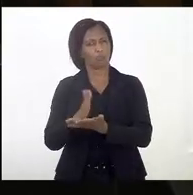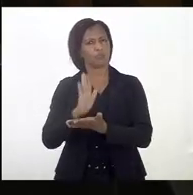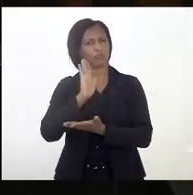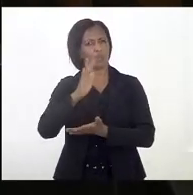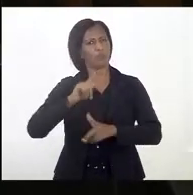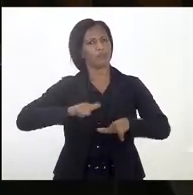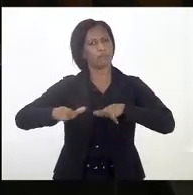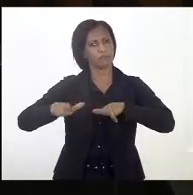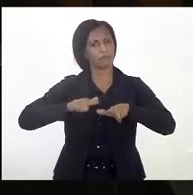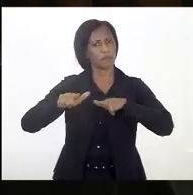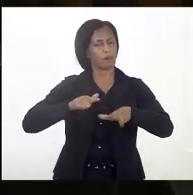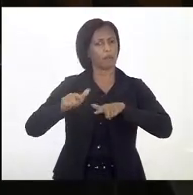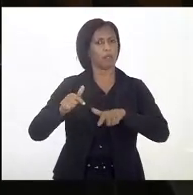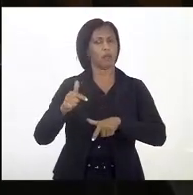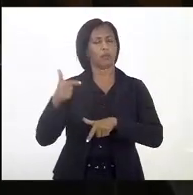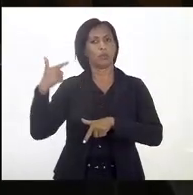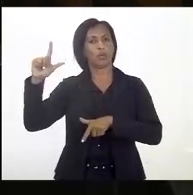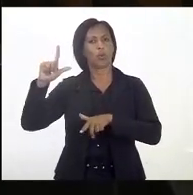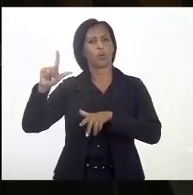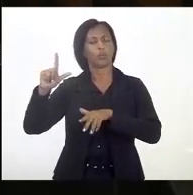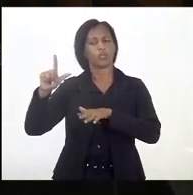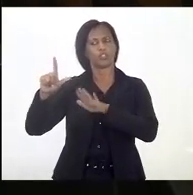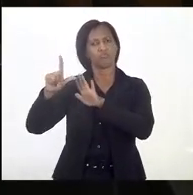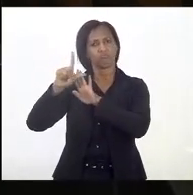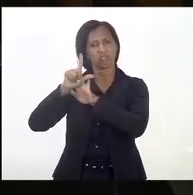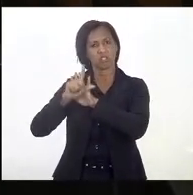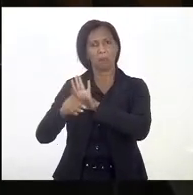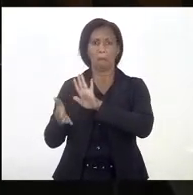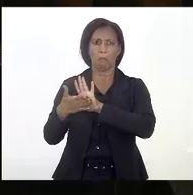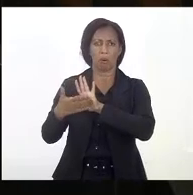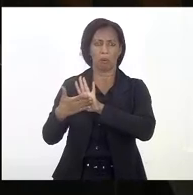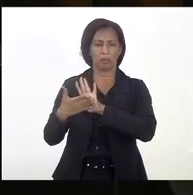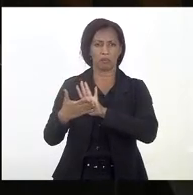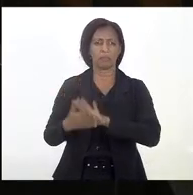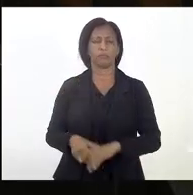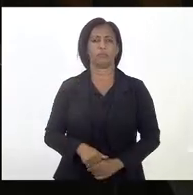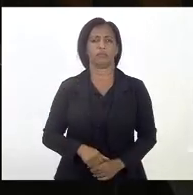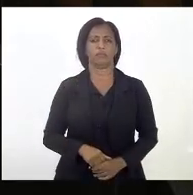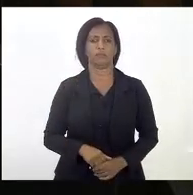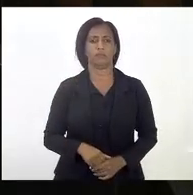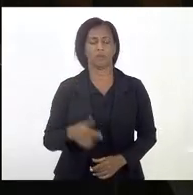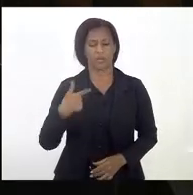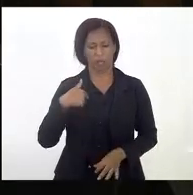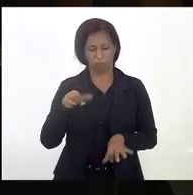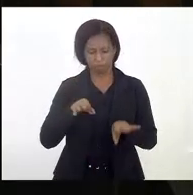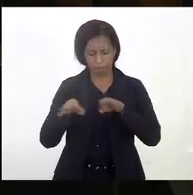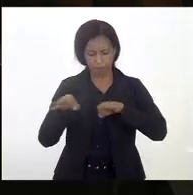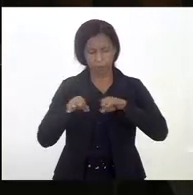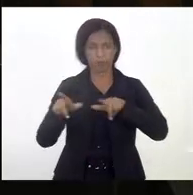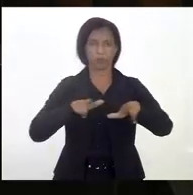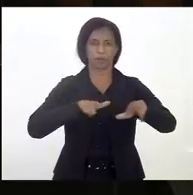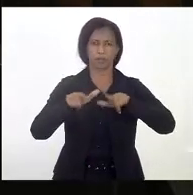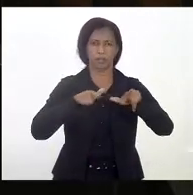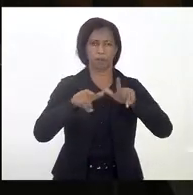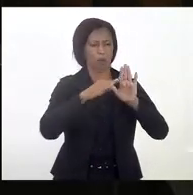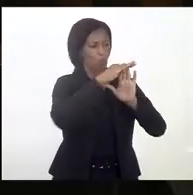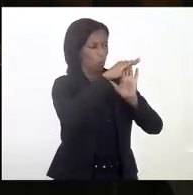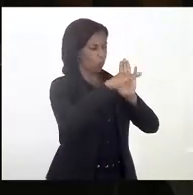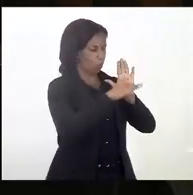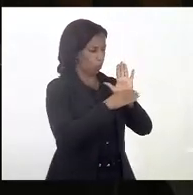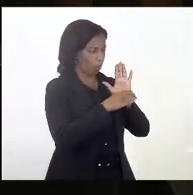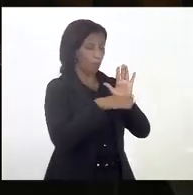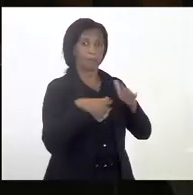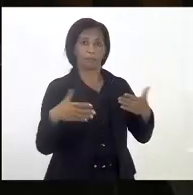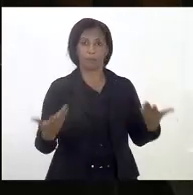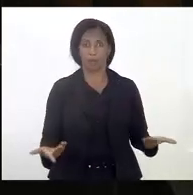haviam trabalhando ateriormente outros outra legislatura ou nesse próprio mandato então elaboramos um plano de trabalho e cronograma de